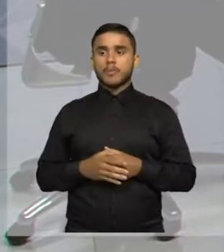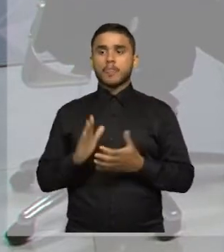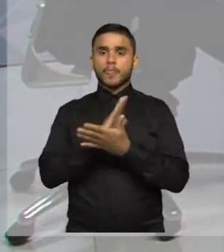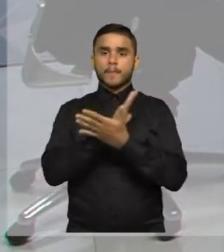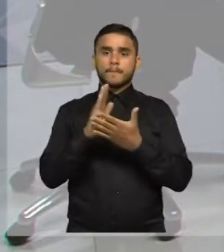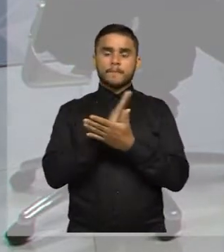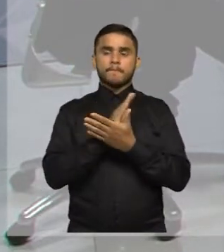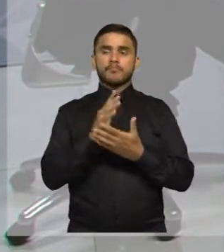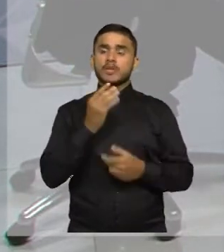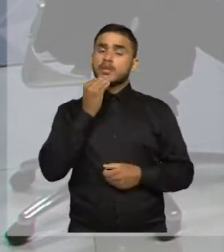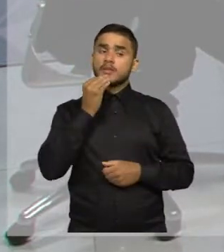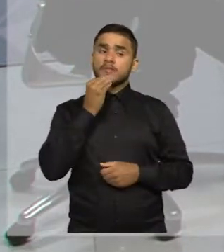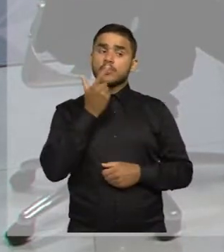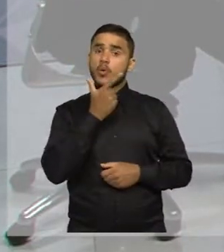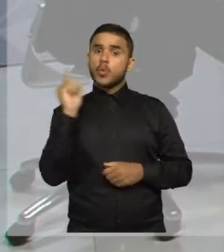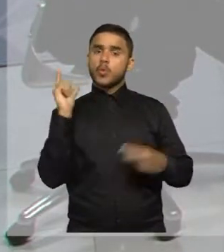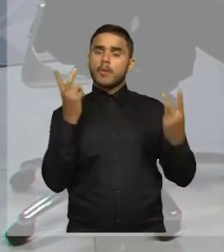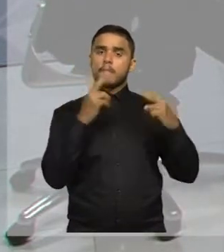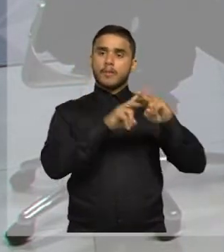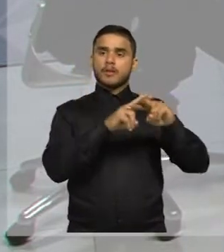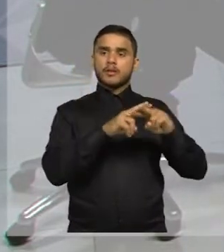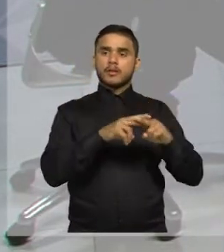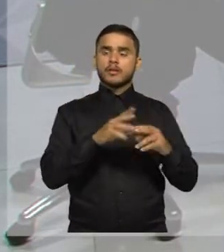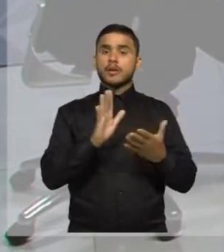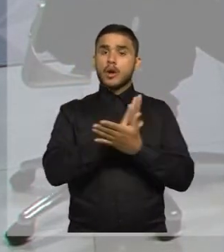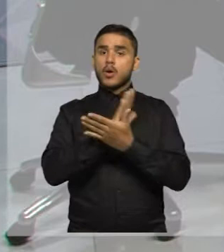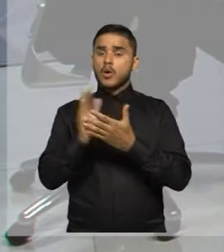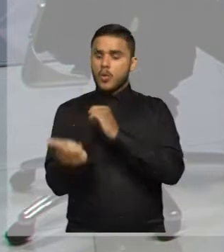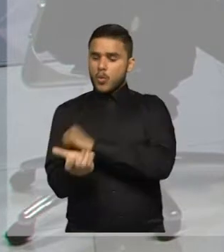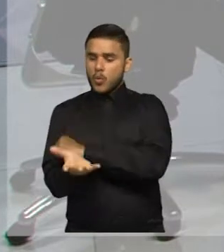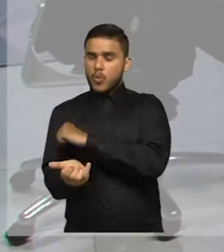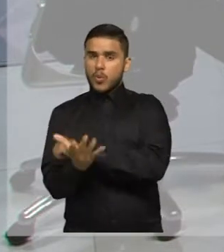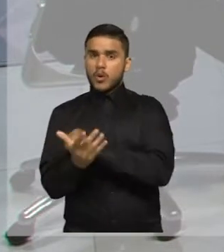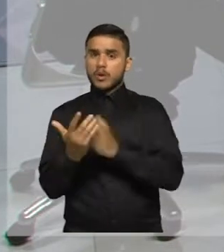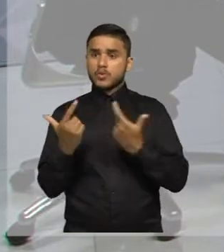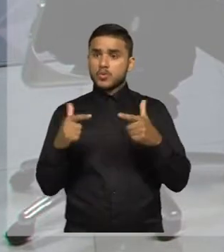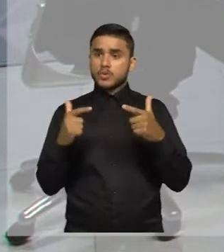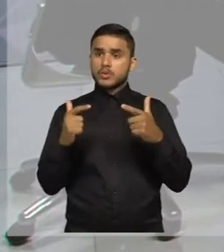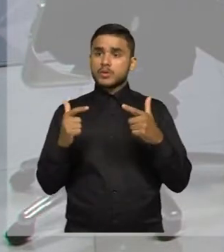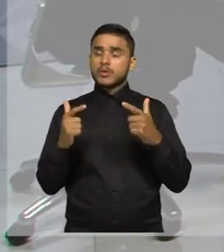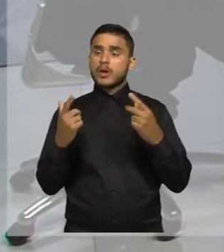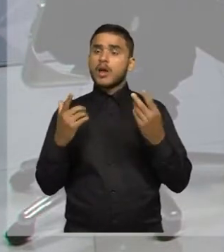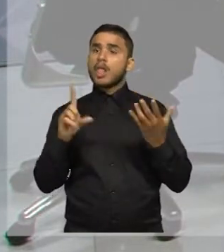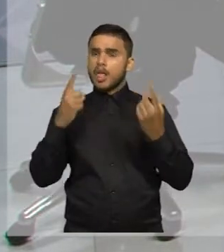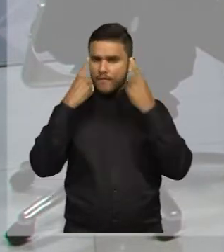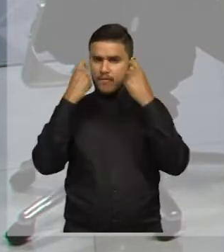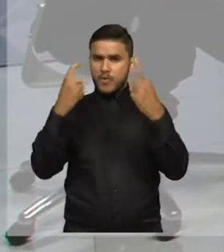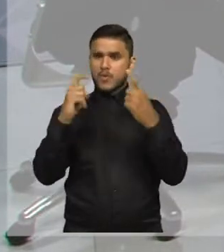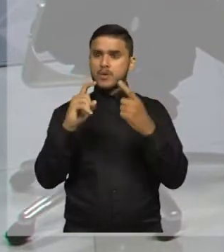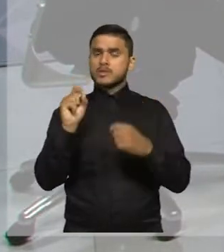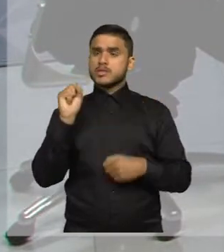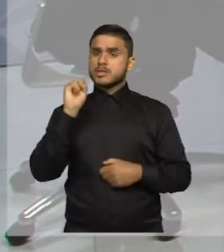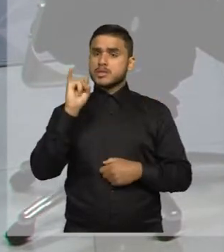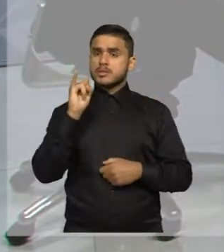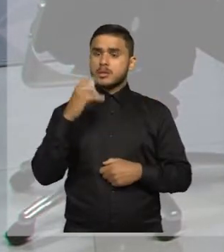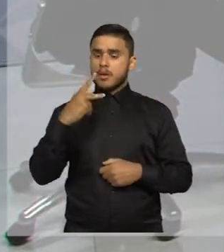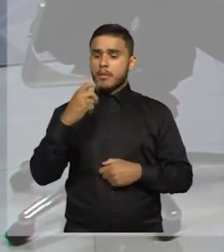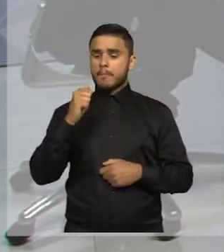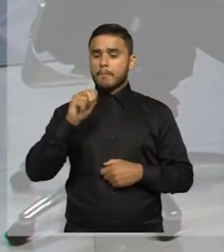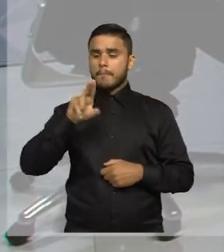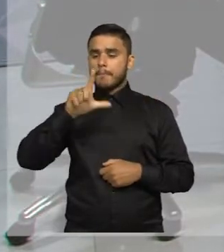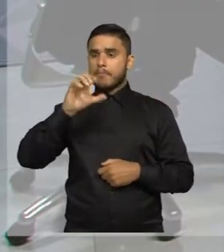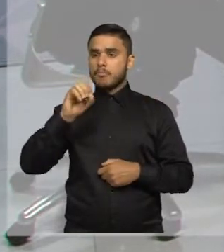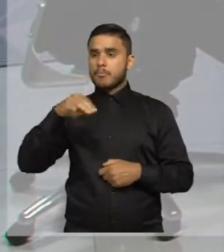pena pecuniária. Esses crimes de colarinho branco que não envolvem violência contra a pessoa, se você deixasse um Paulo Maluf